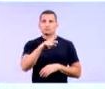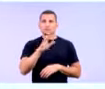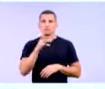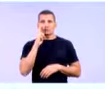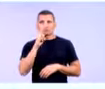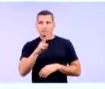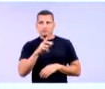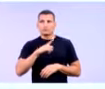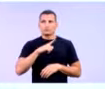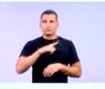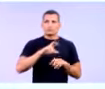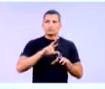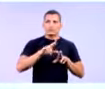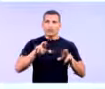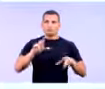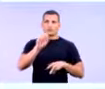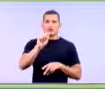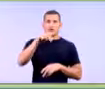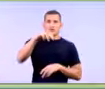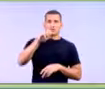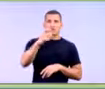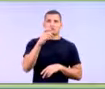apresenta diversos anexos.